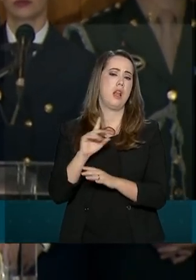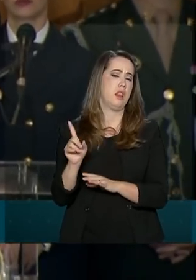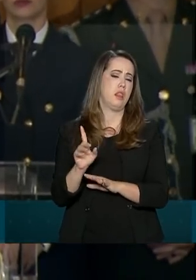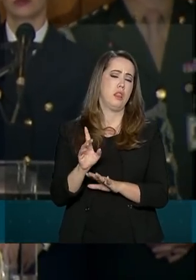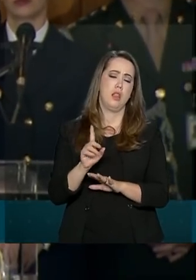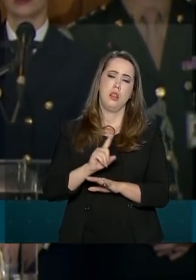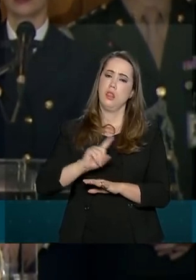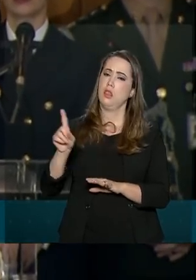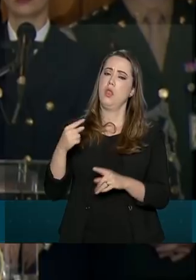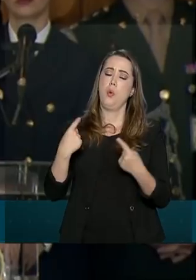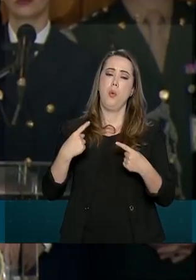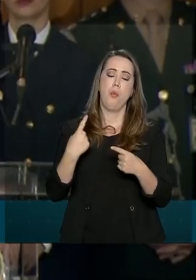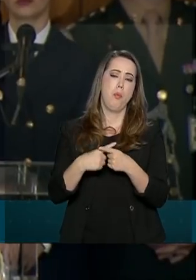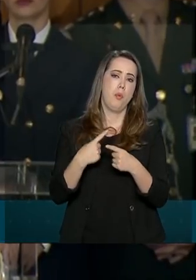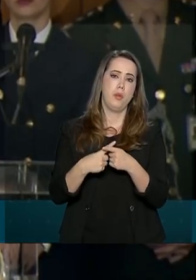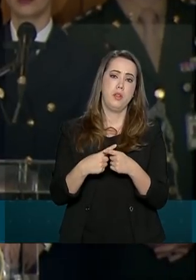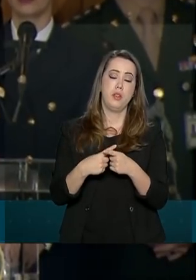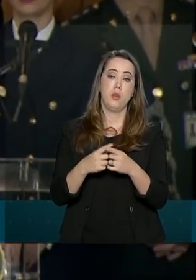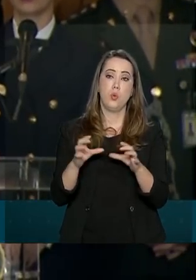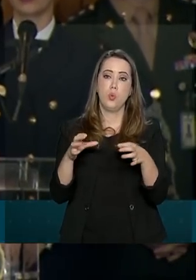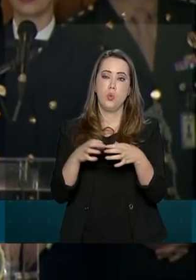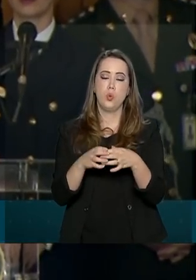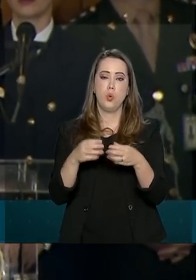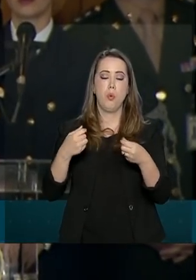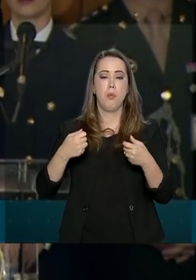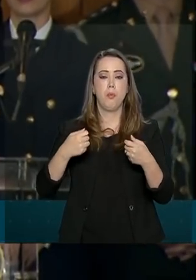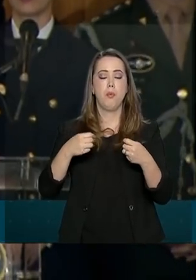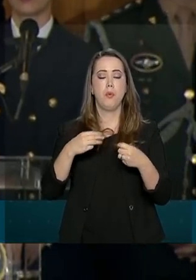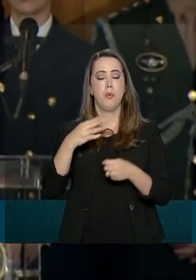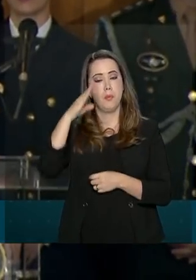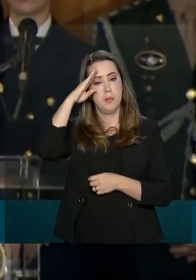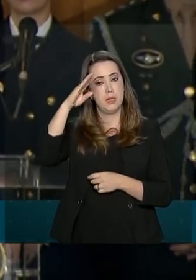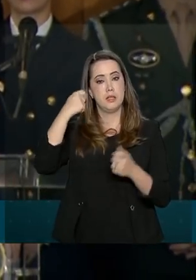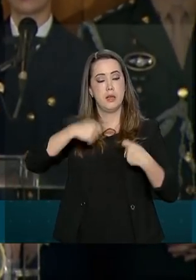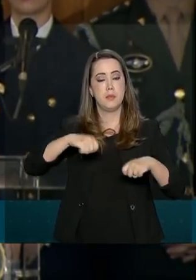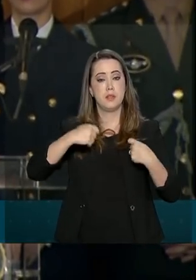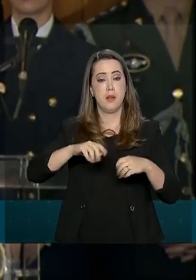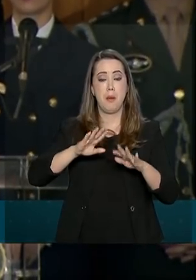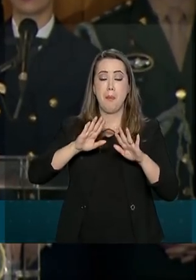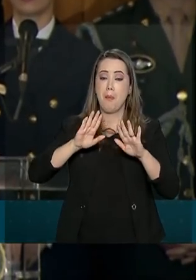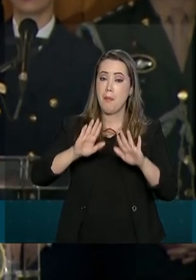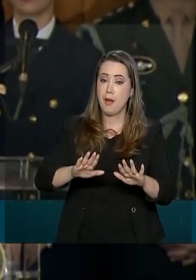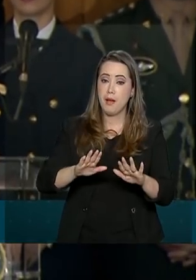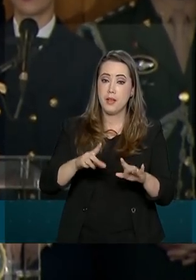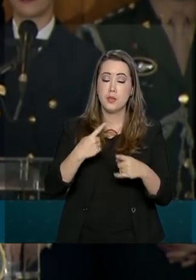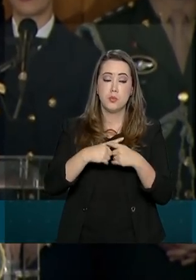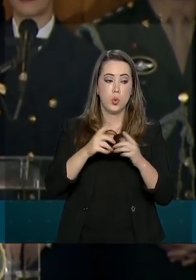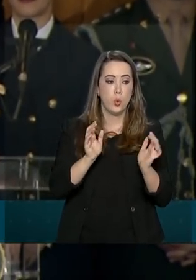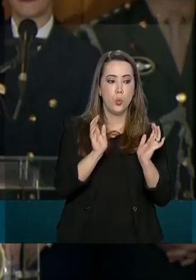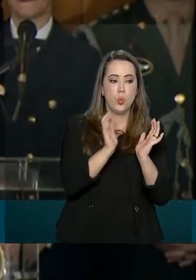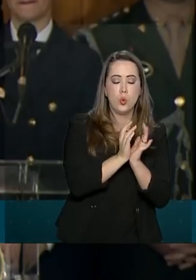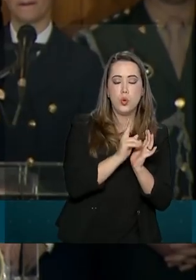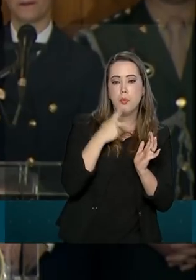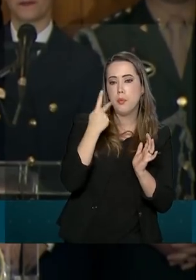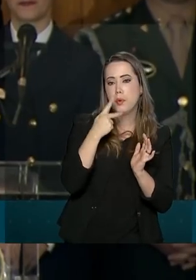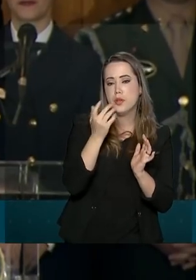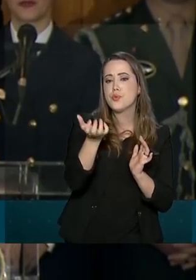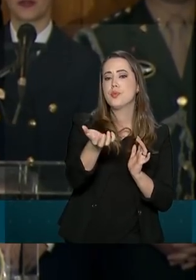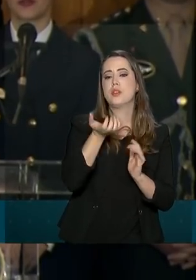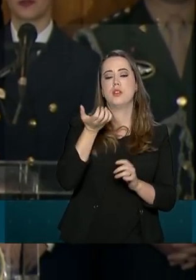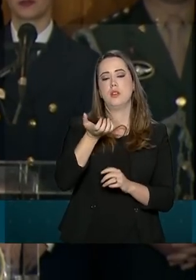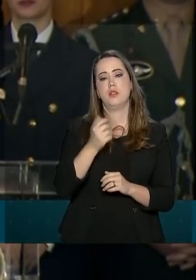militar, mas por uma imposição política. A ideia era retirar,